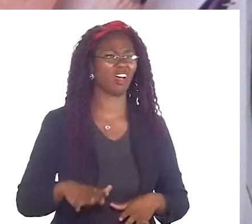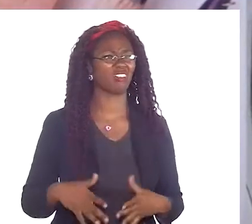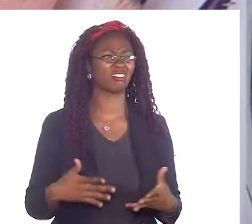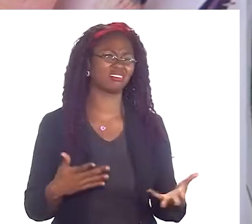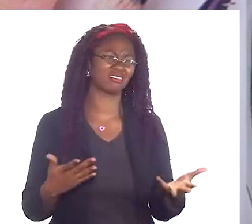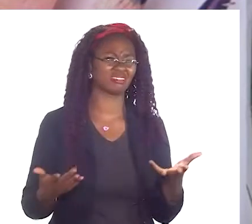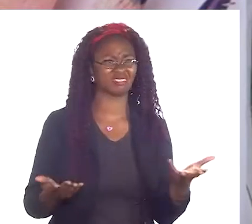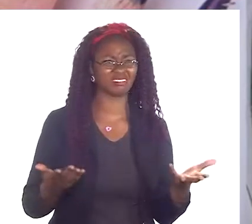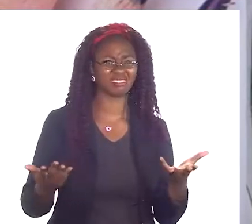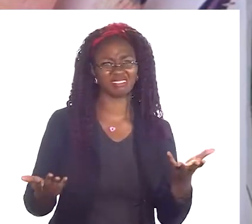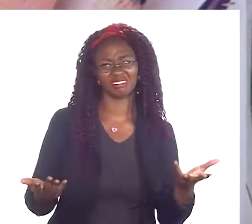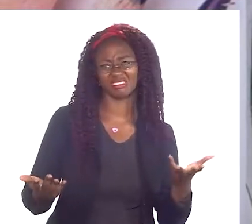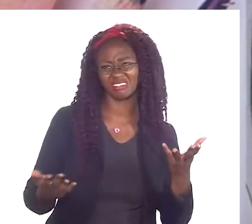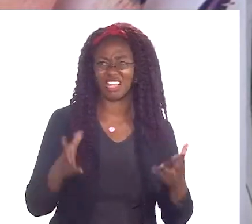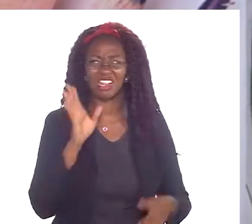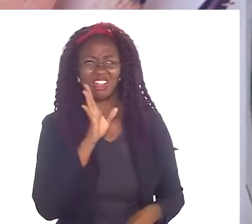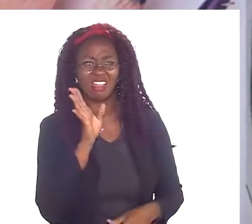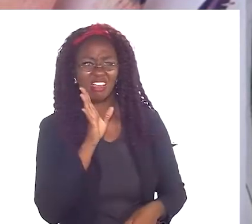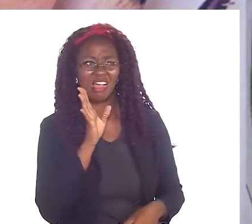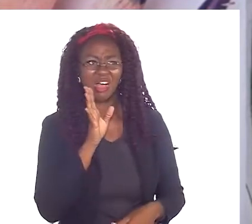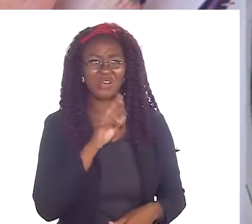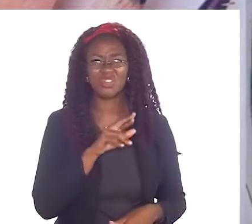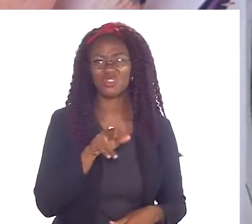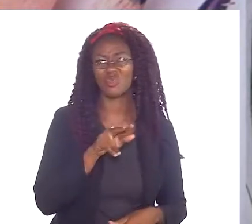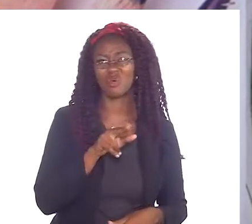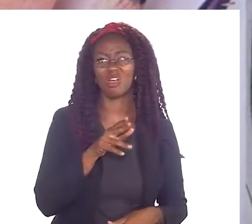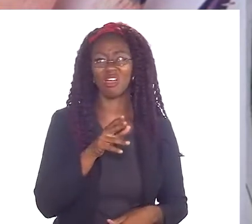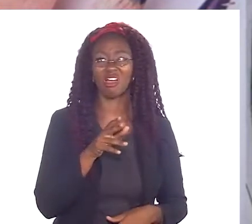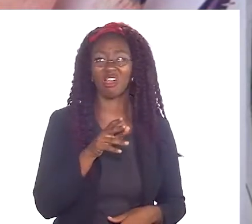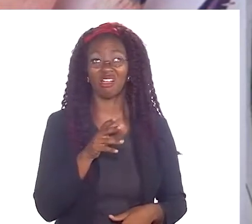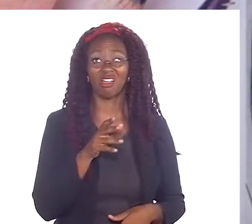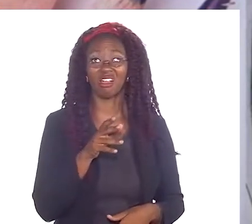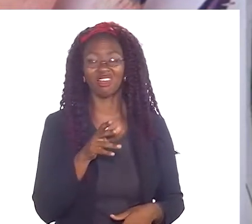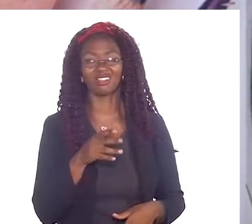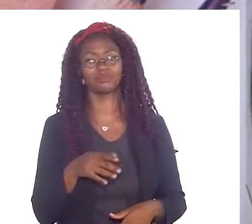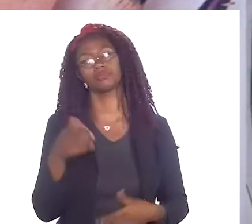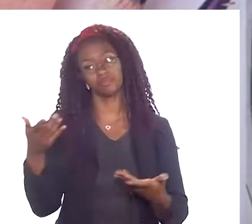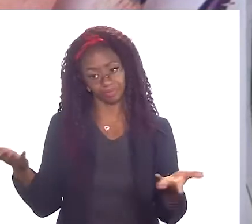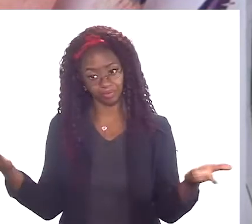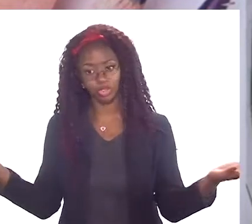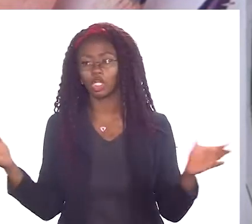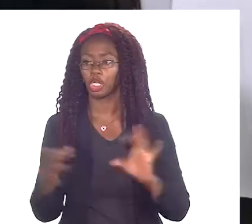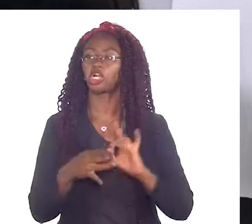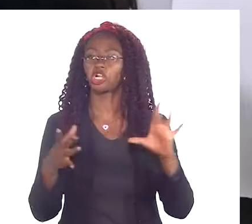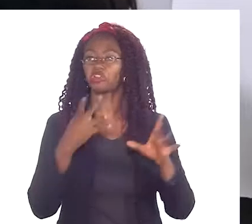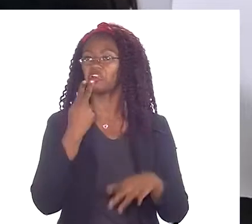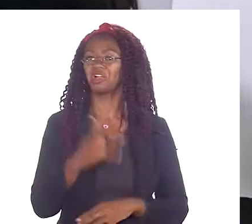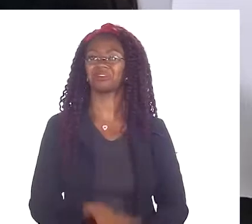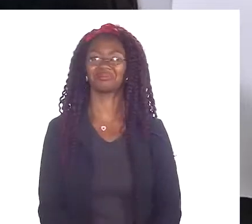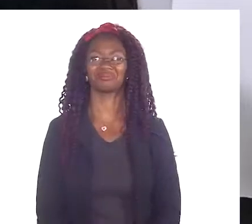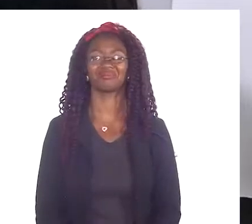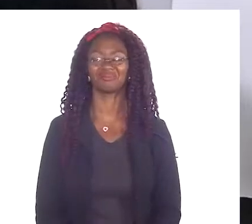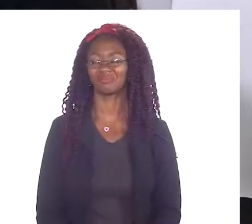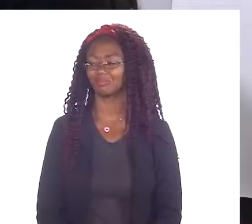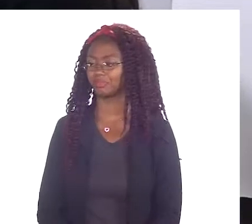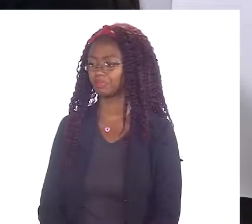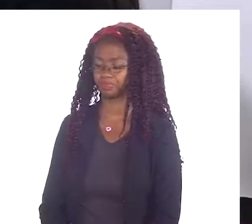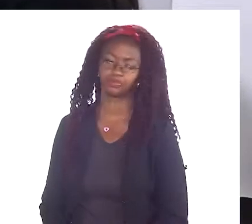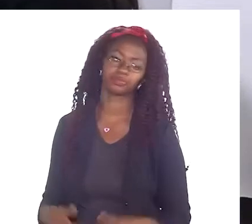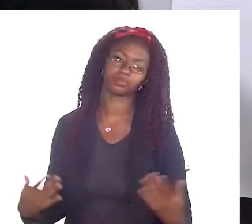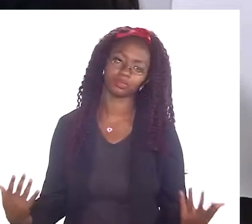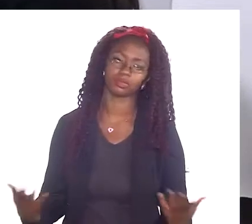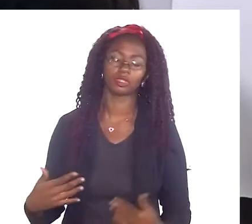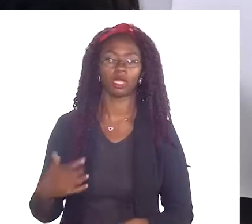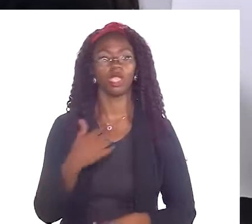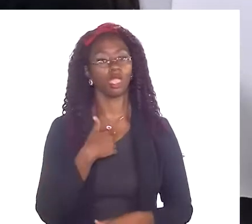foto assim, assim, assado, será que é legal, será que não é? Com a palavra, meus convidados. Legal, aqui por